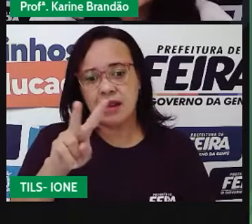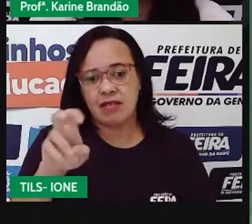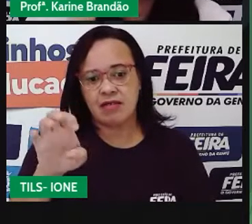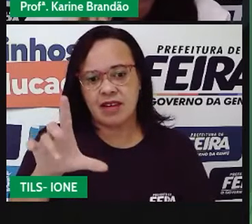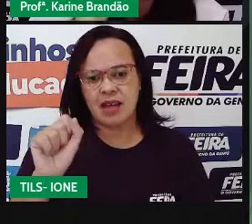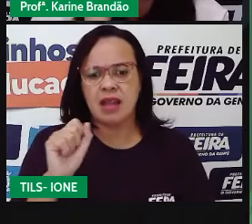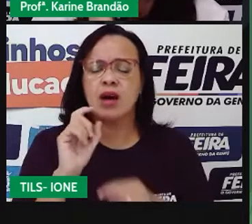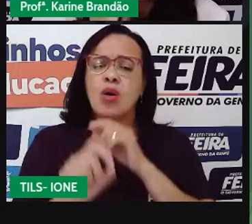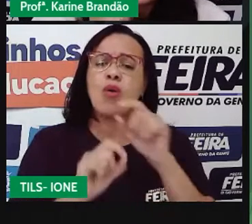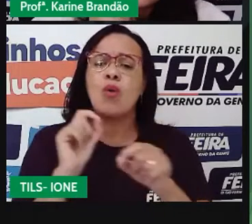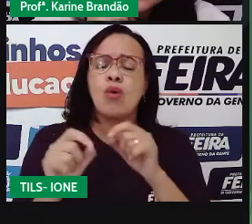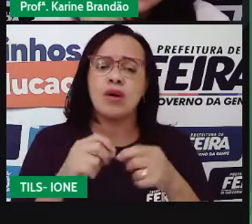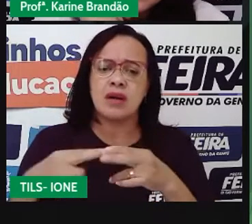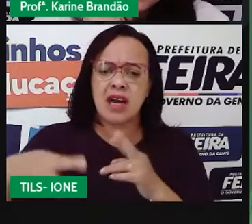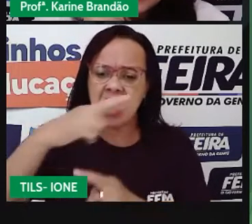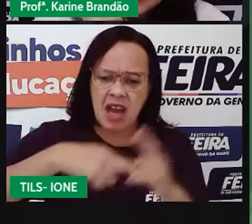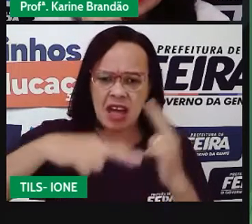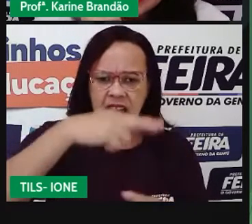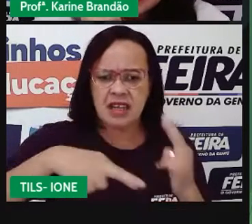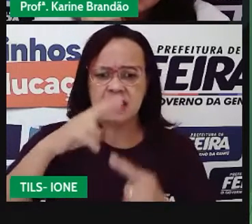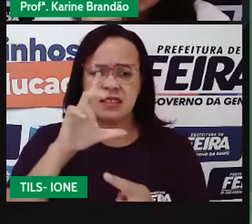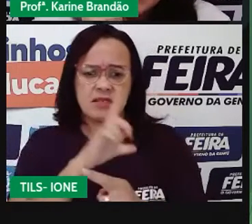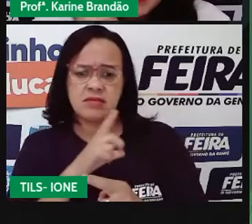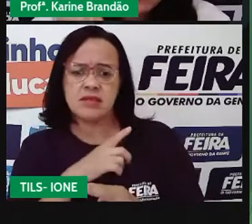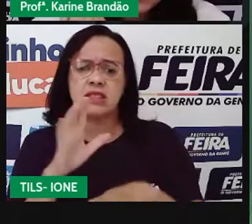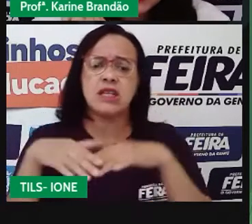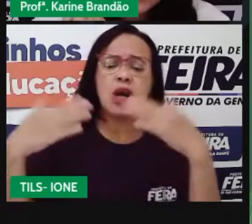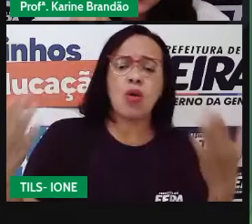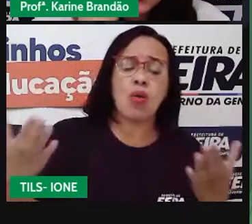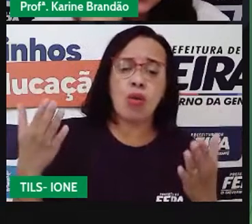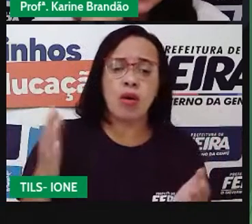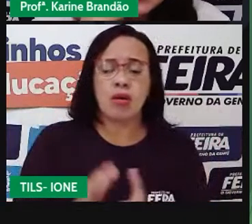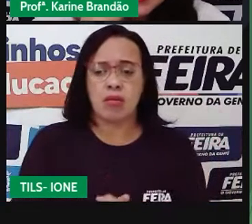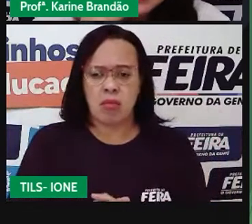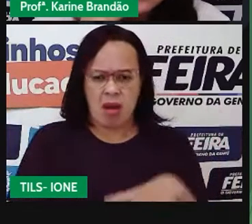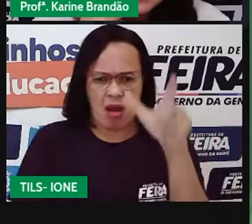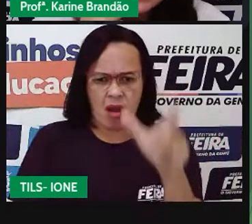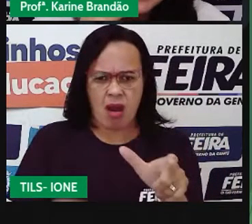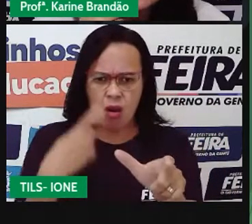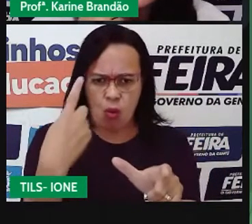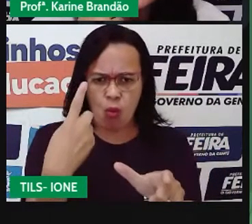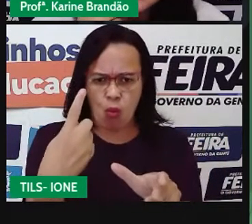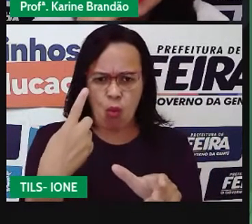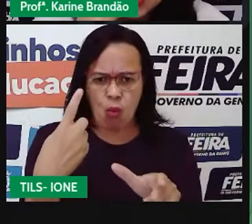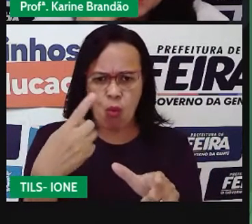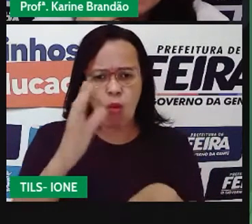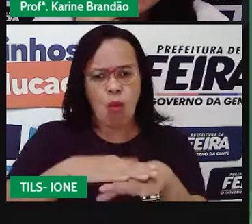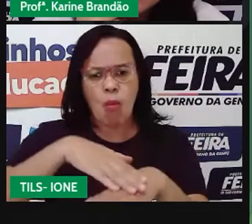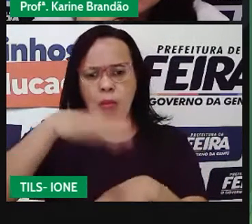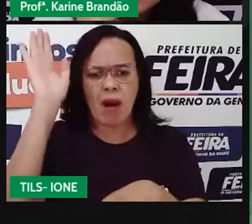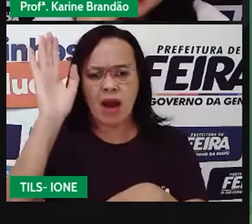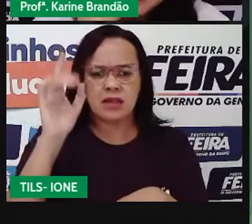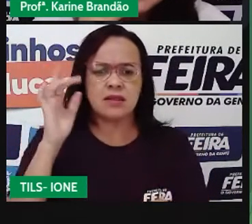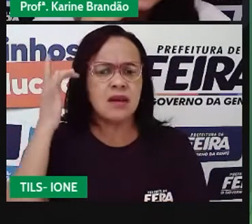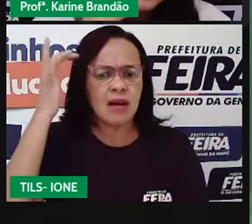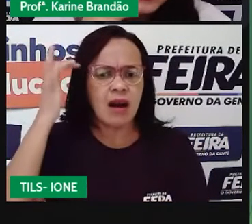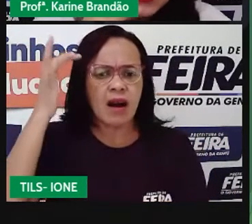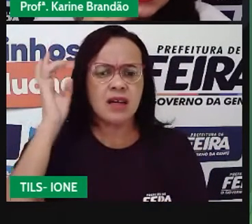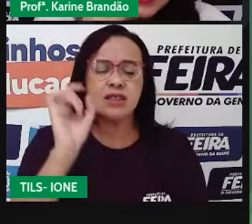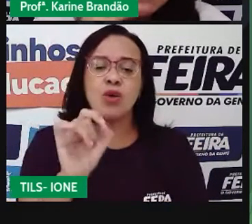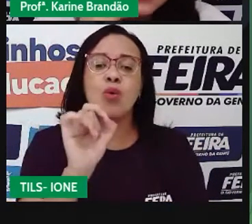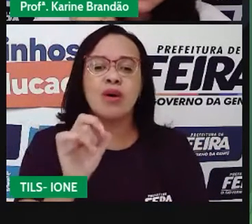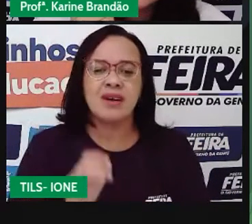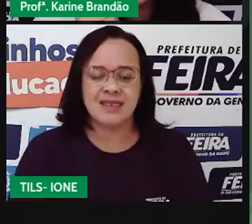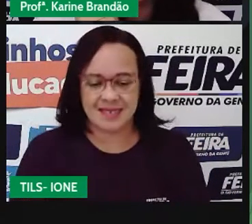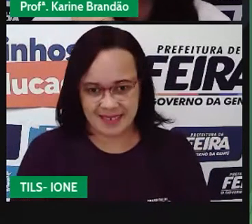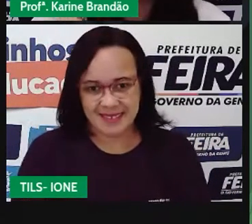pro? Que tipo de relação vocês acham que tem aí? É um indivíduo só, essa caravela? O que vocês acham? Deixa eu